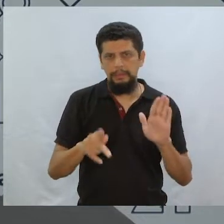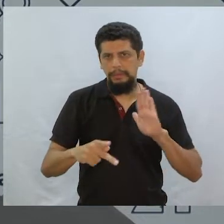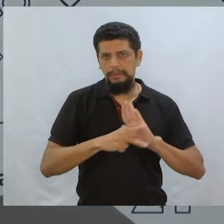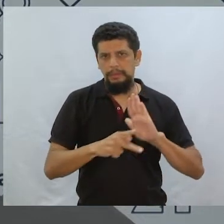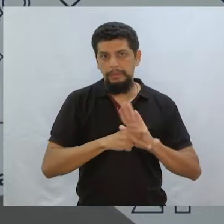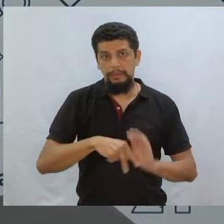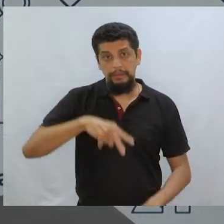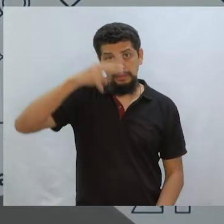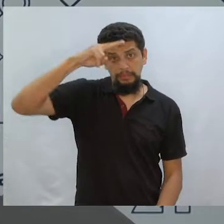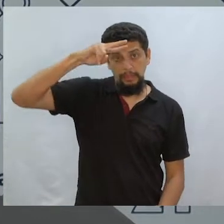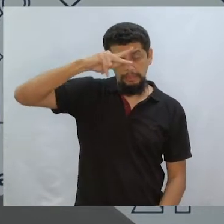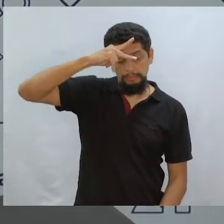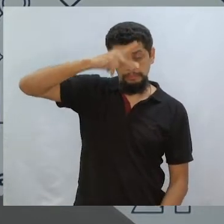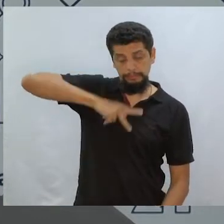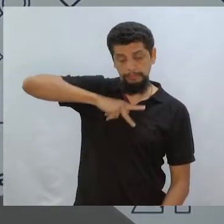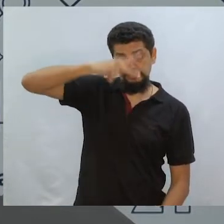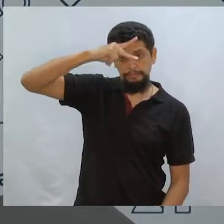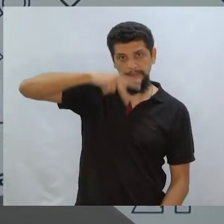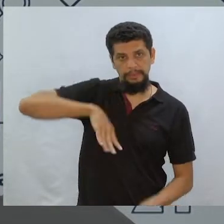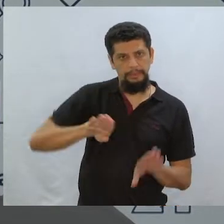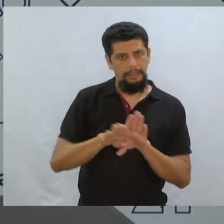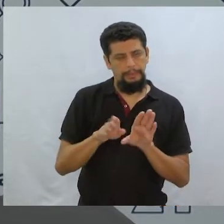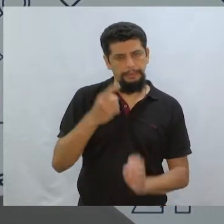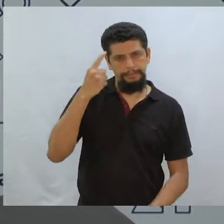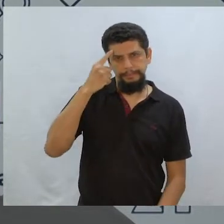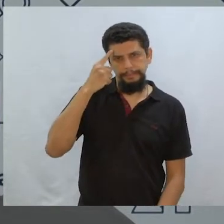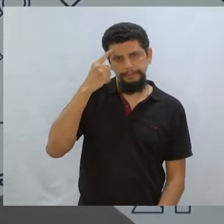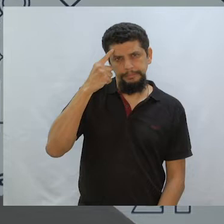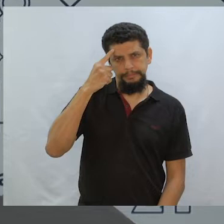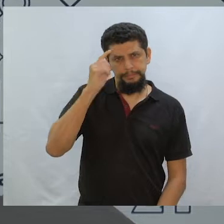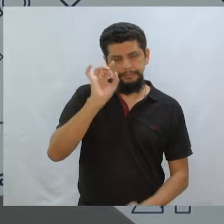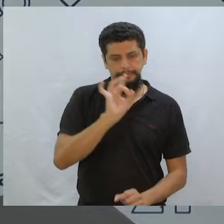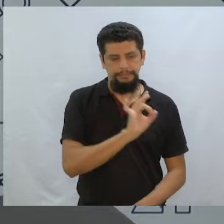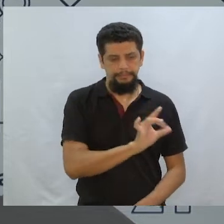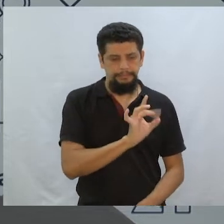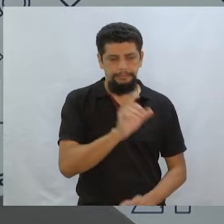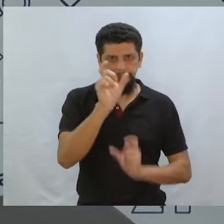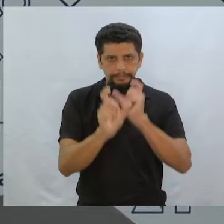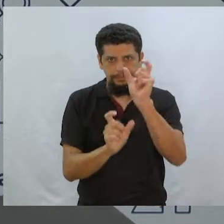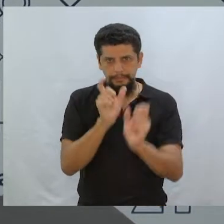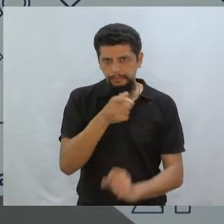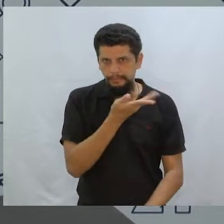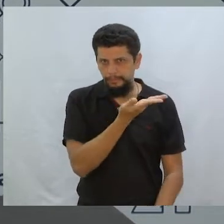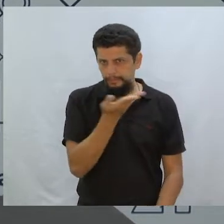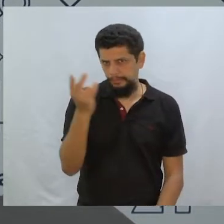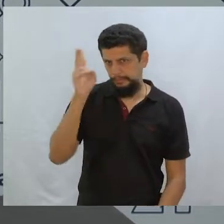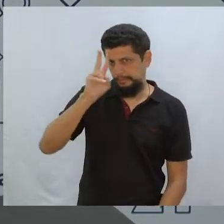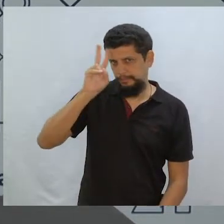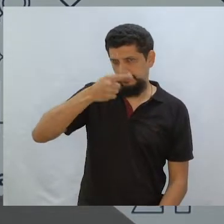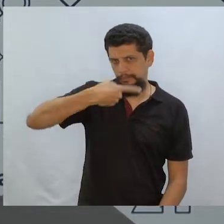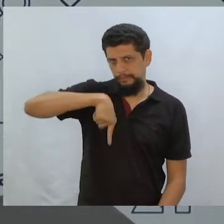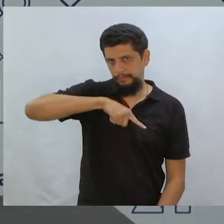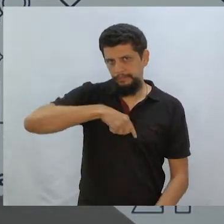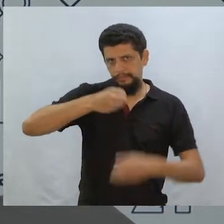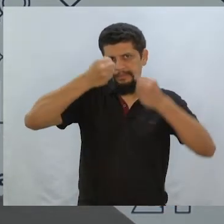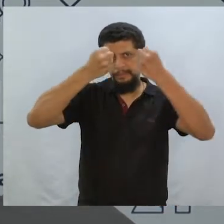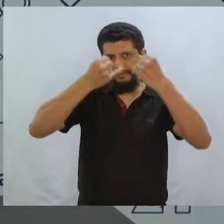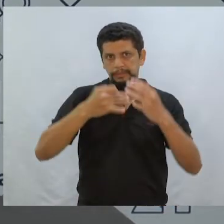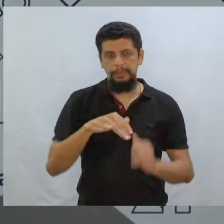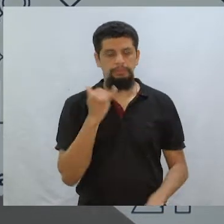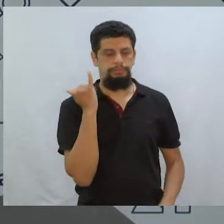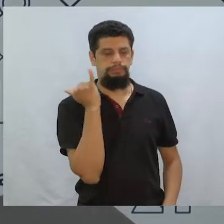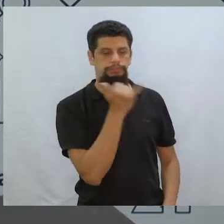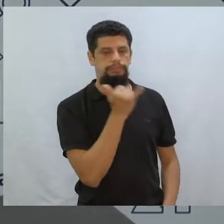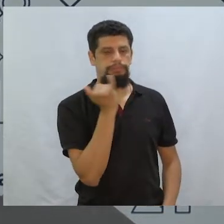própria história e também ali pensar um pouco nos personagens porque vocês lembram que nós estamos falando de